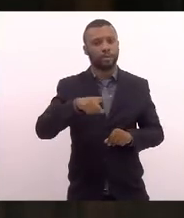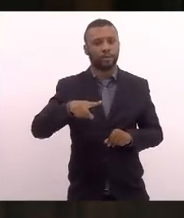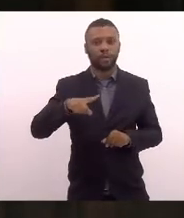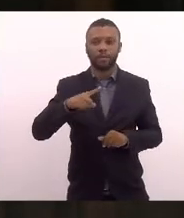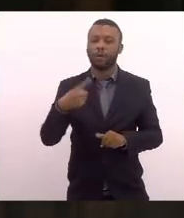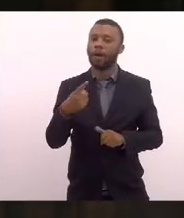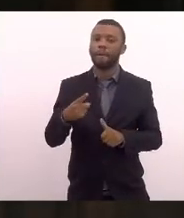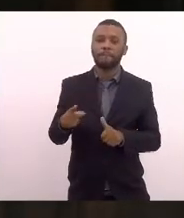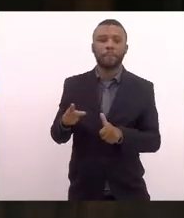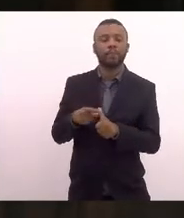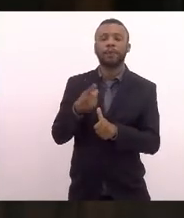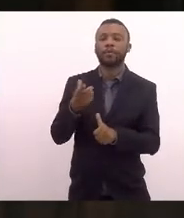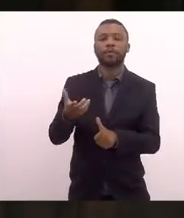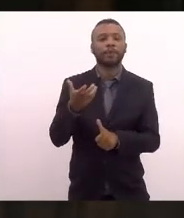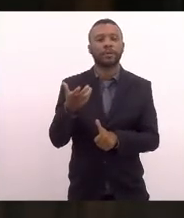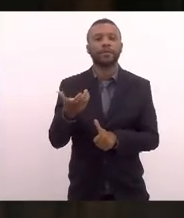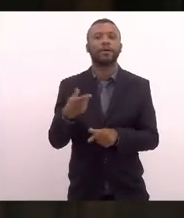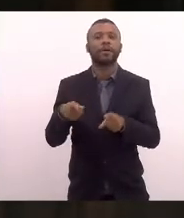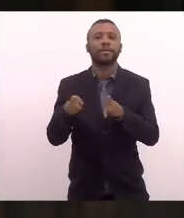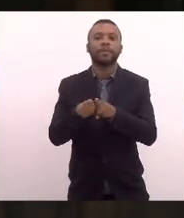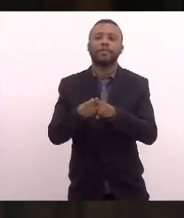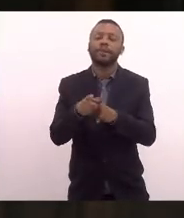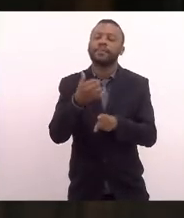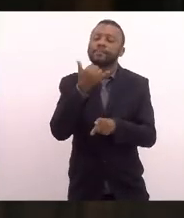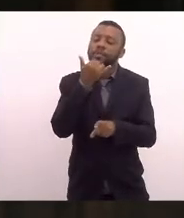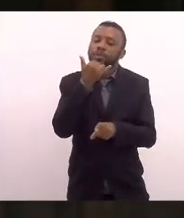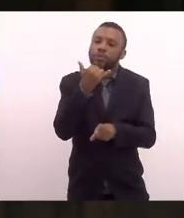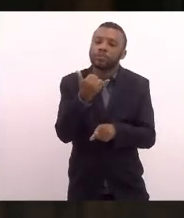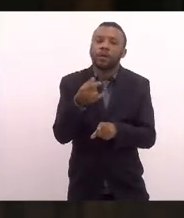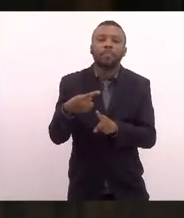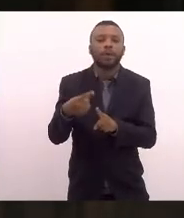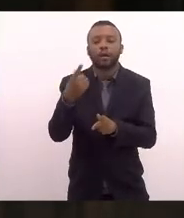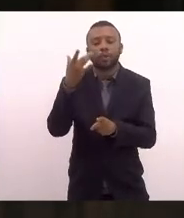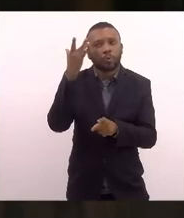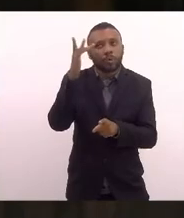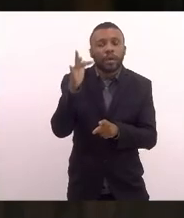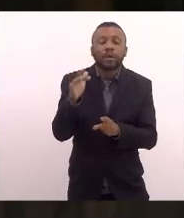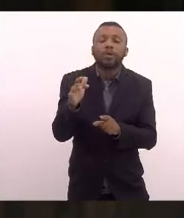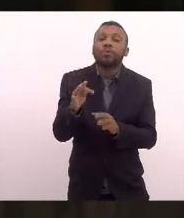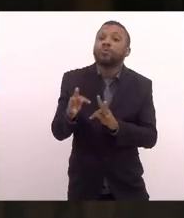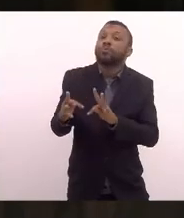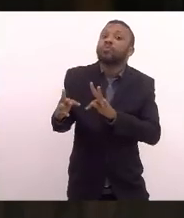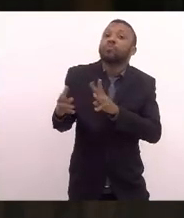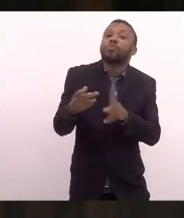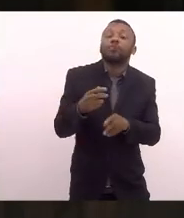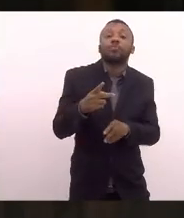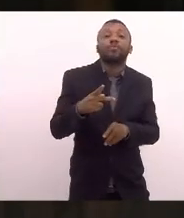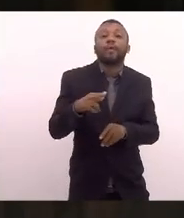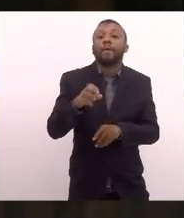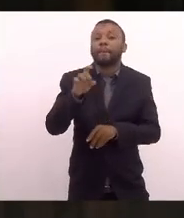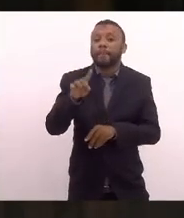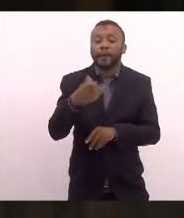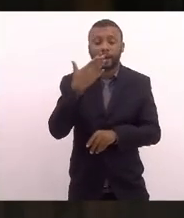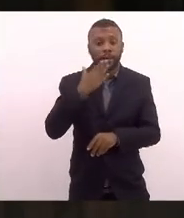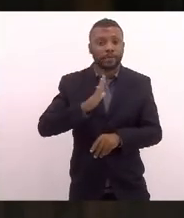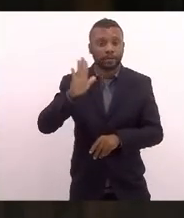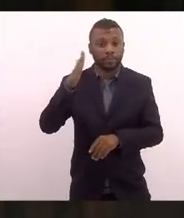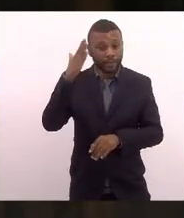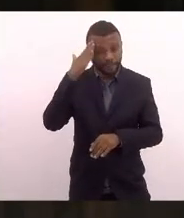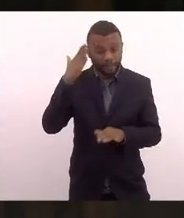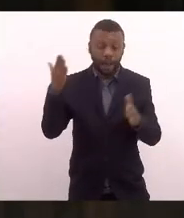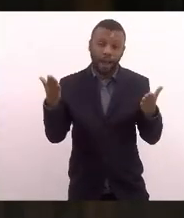primeiro, queria também me desculpar, porque eu não sei todos os pré-candidatos. Estou sabendo agora da nossa